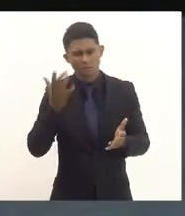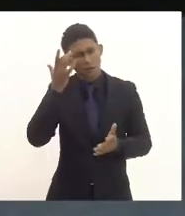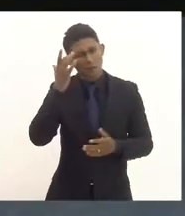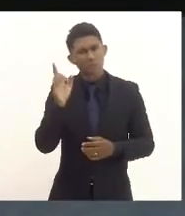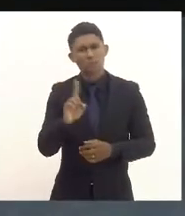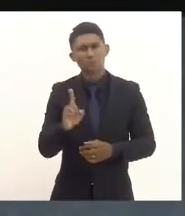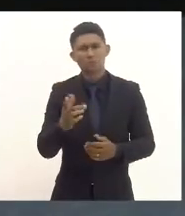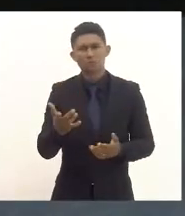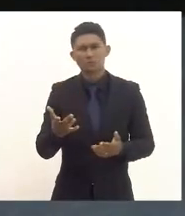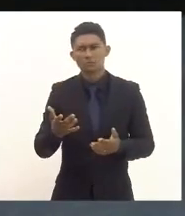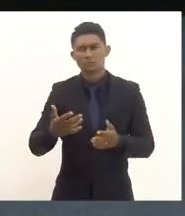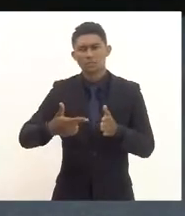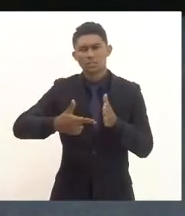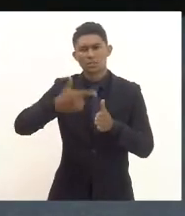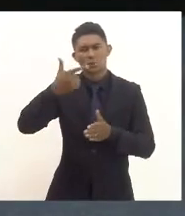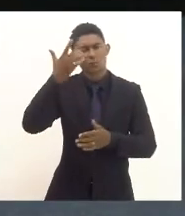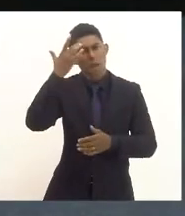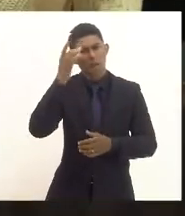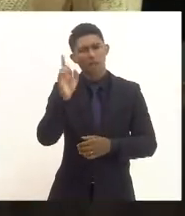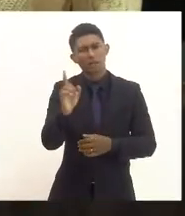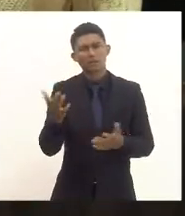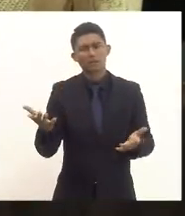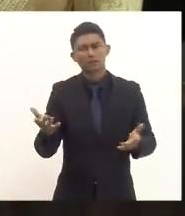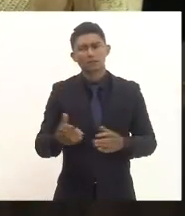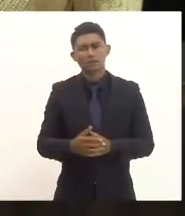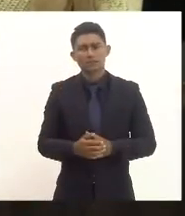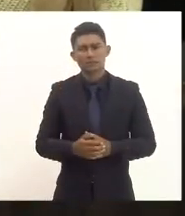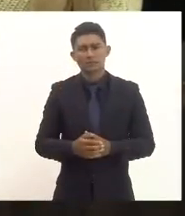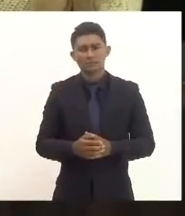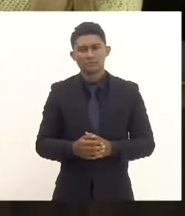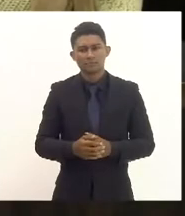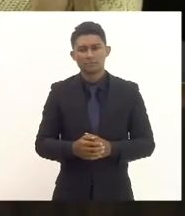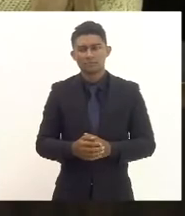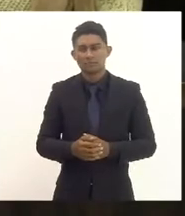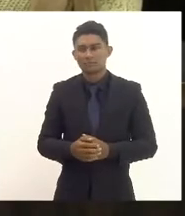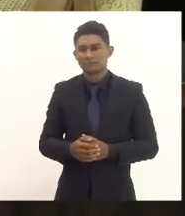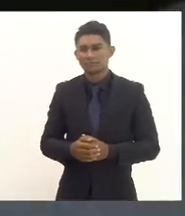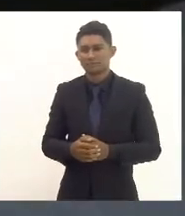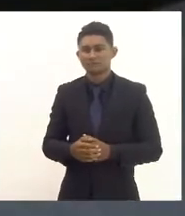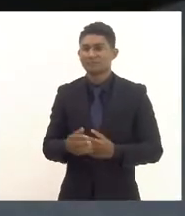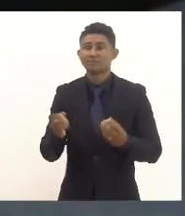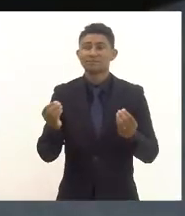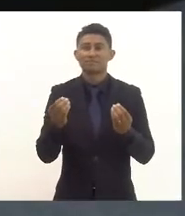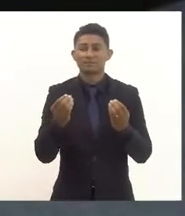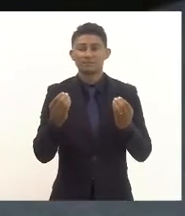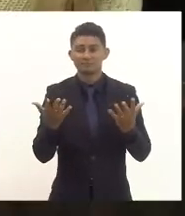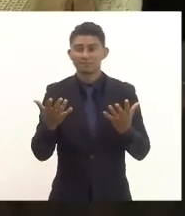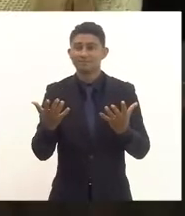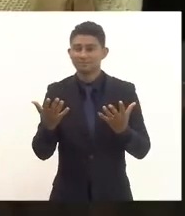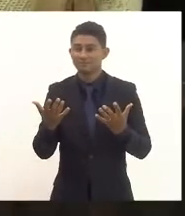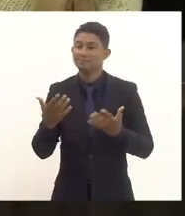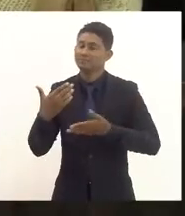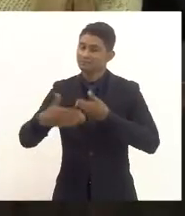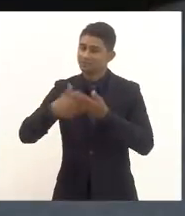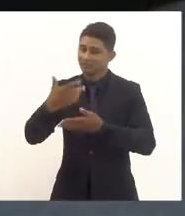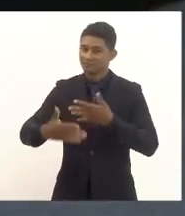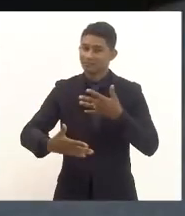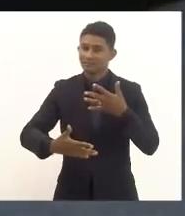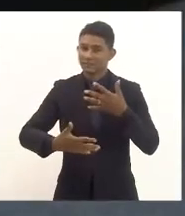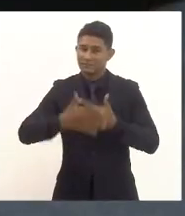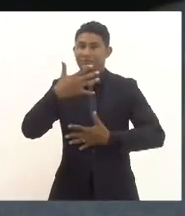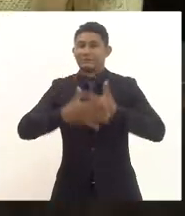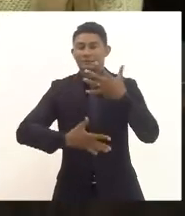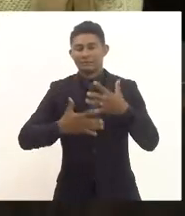o segundo acho que não tão a presidencial que ele a tempo para não há para não haver de quais que mais tarde é